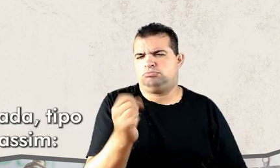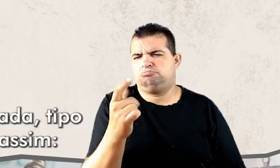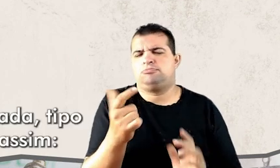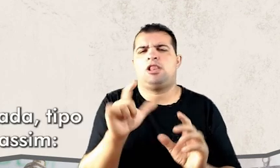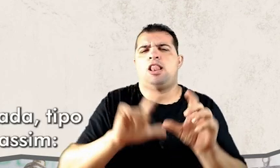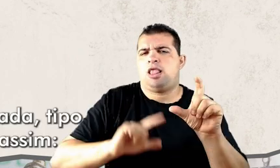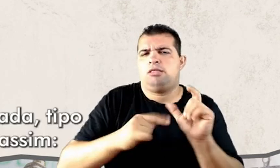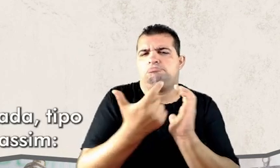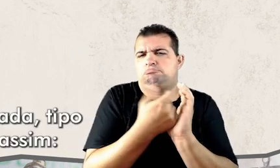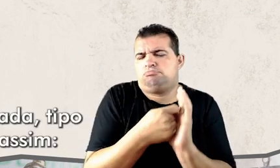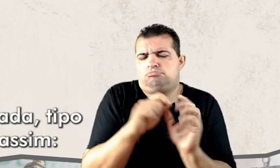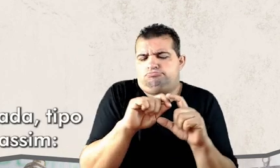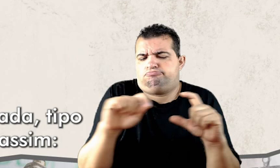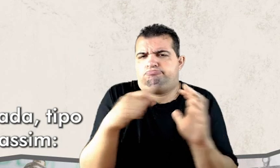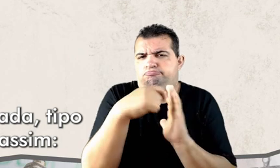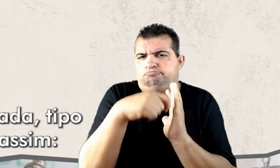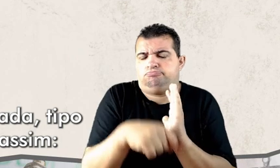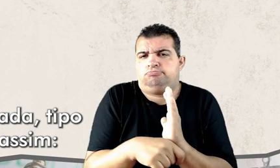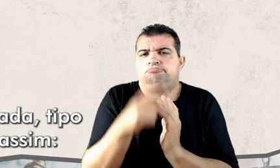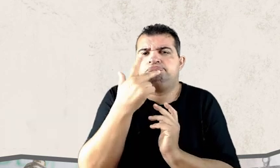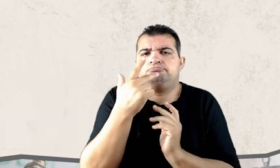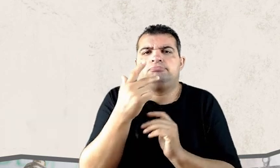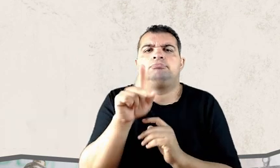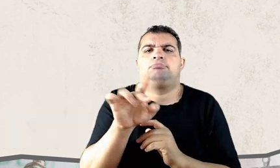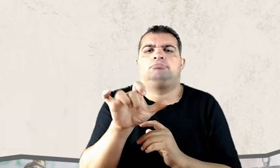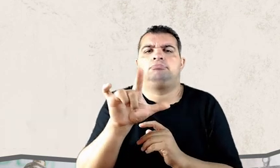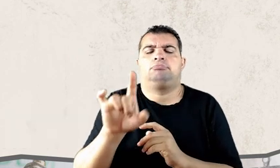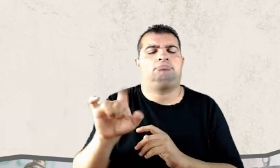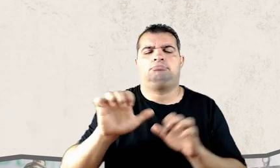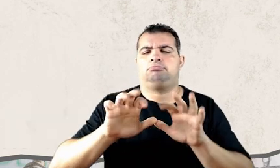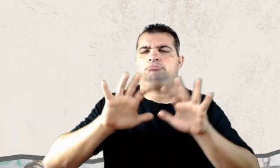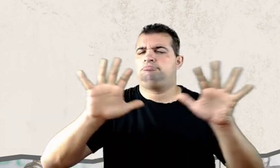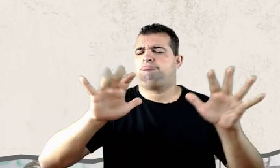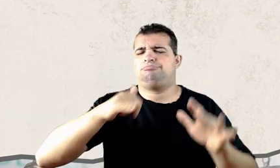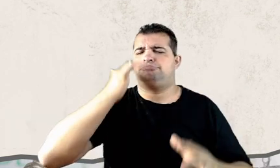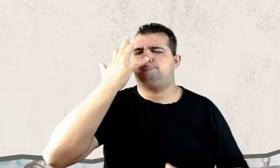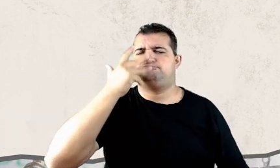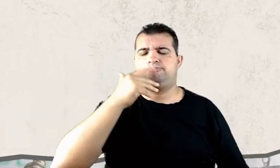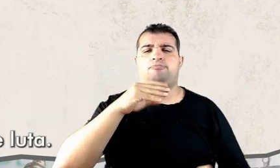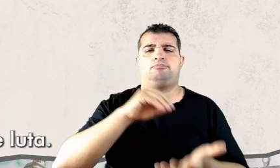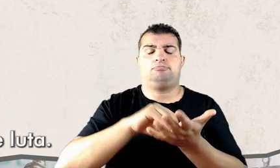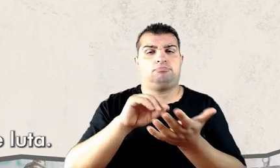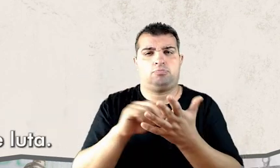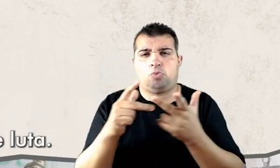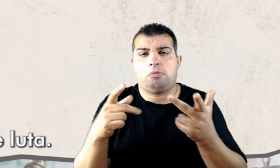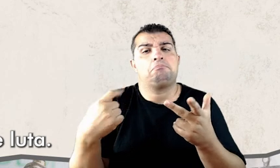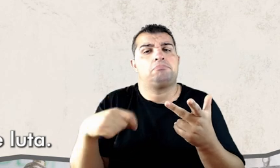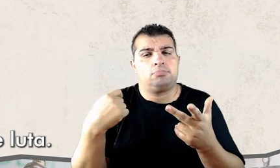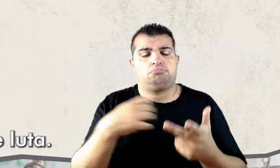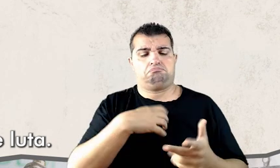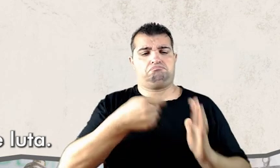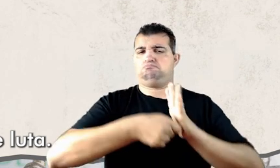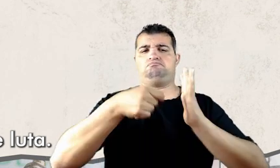letrinha desenhada, tipo caderno de caligrafia, e o definiu assim: Pelé é obviamente infantil. Falta-lhe o